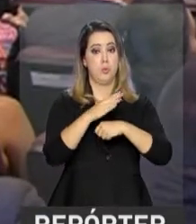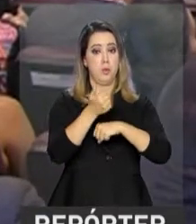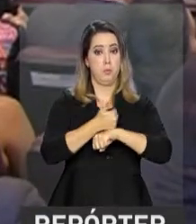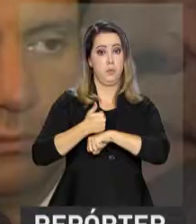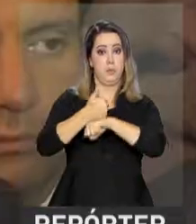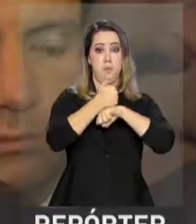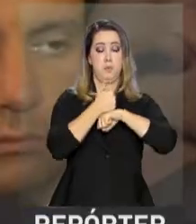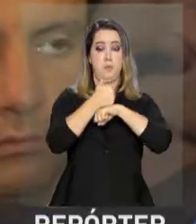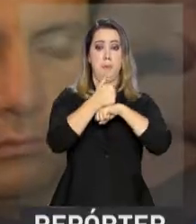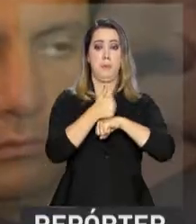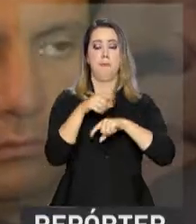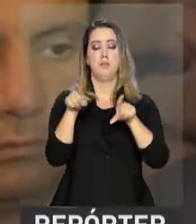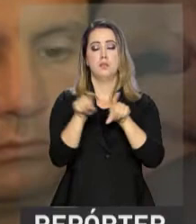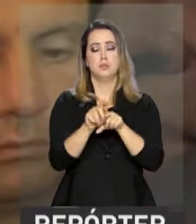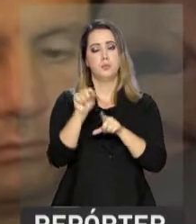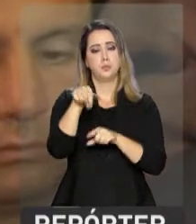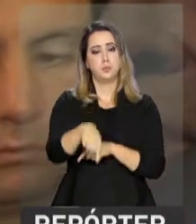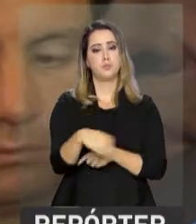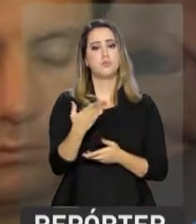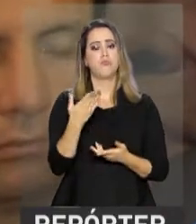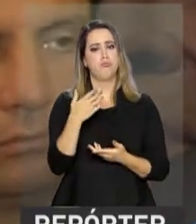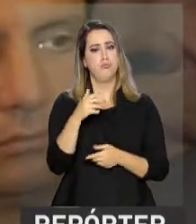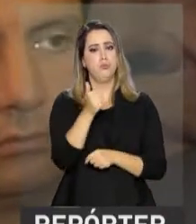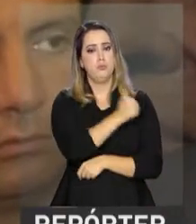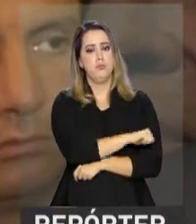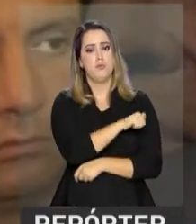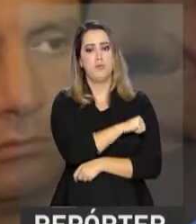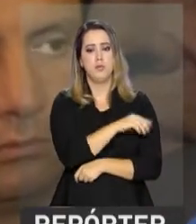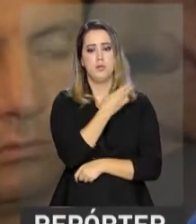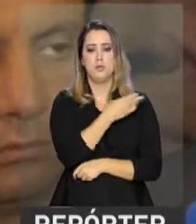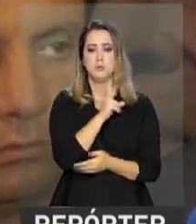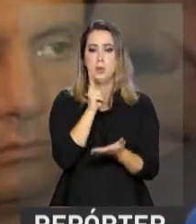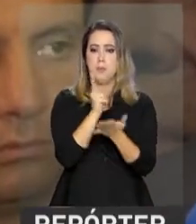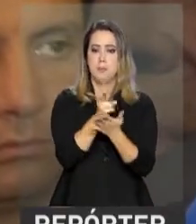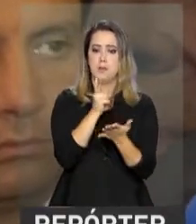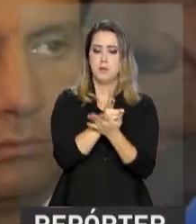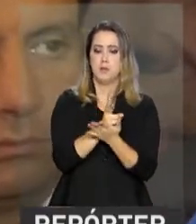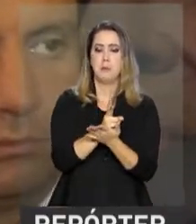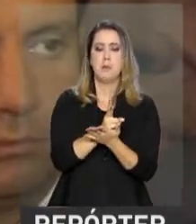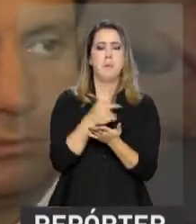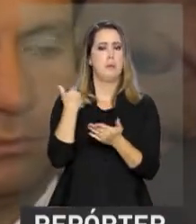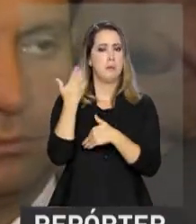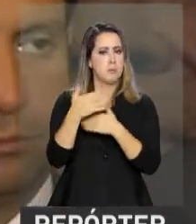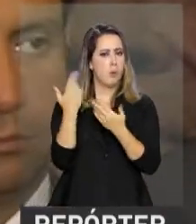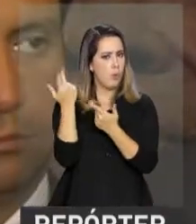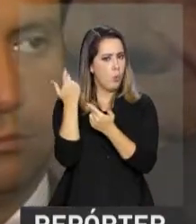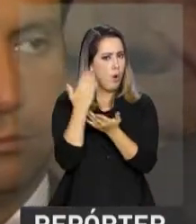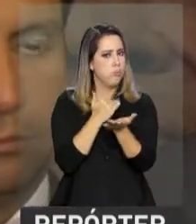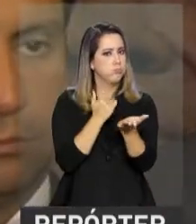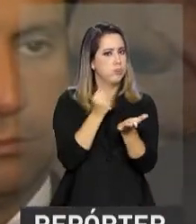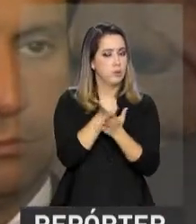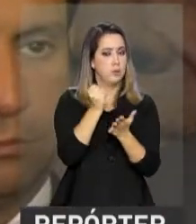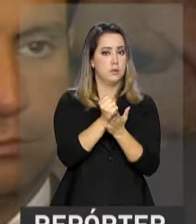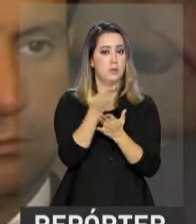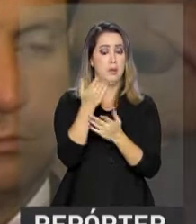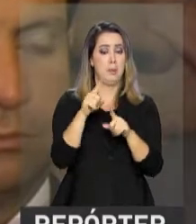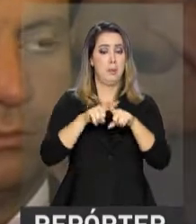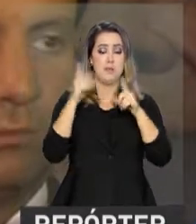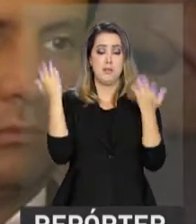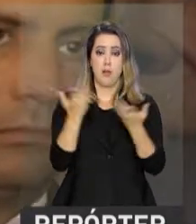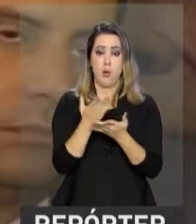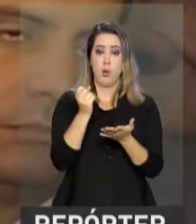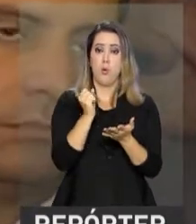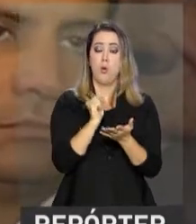do estado. As condições de contratação são as mesmas, apenas a especialização das pessoas que serão contratadas